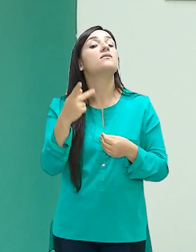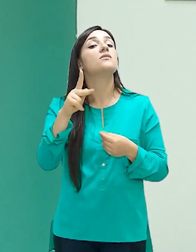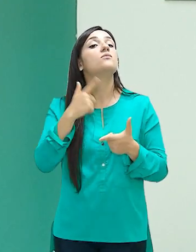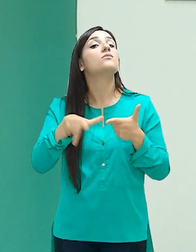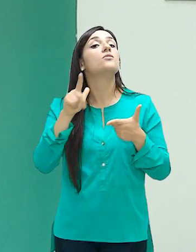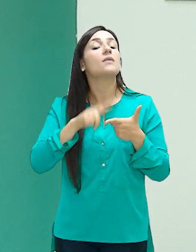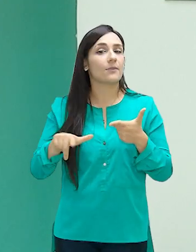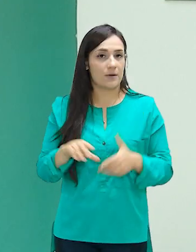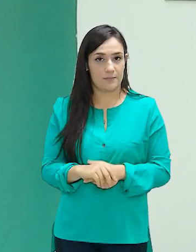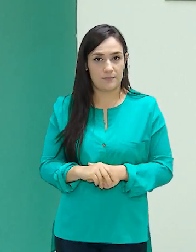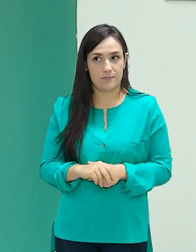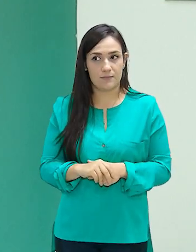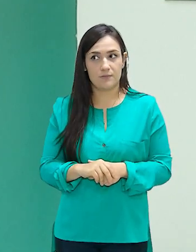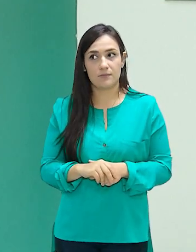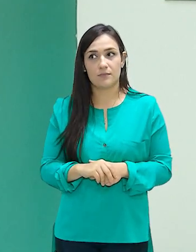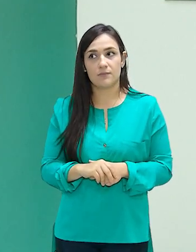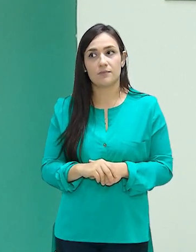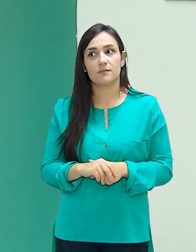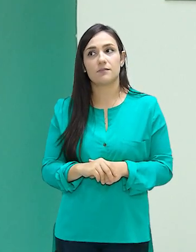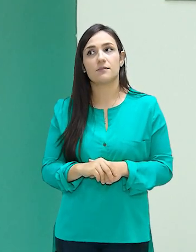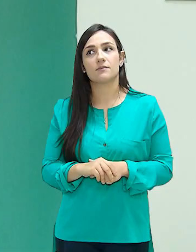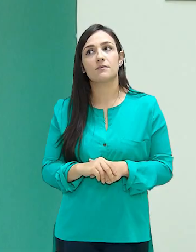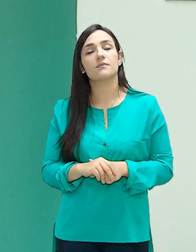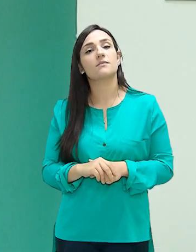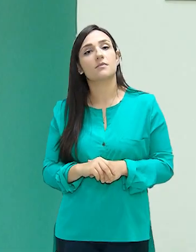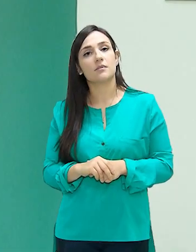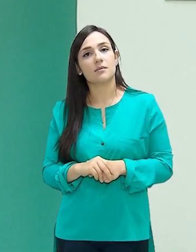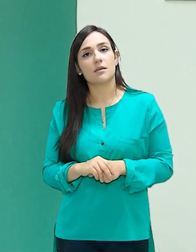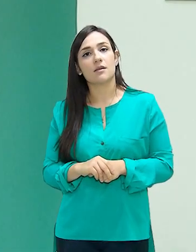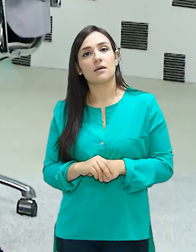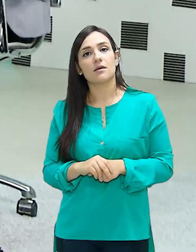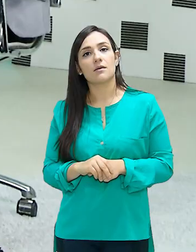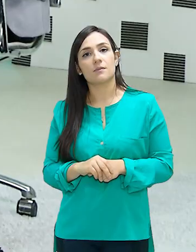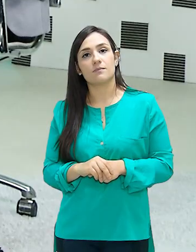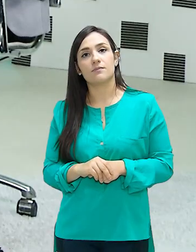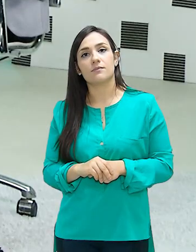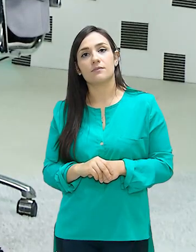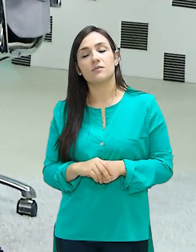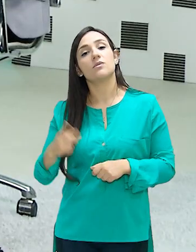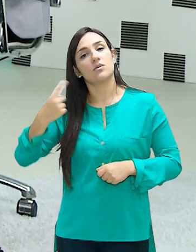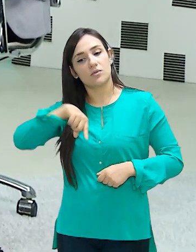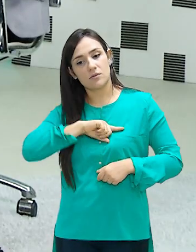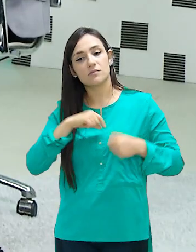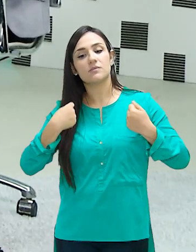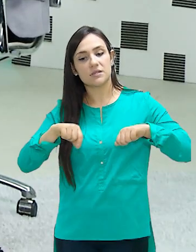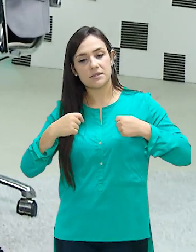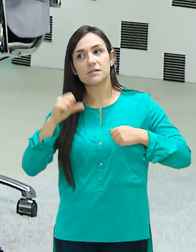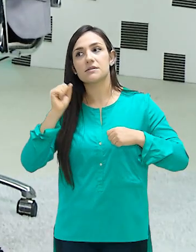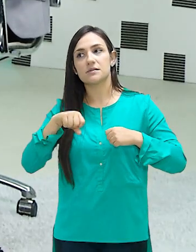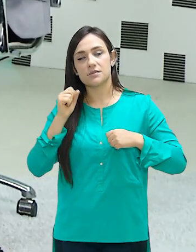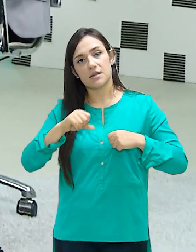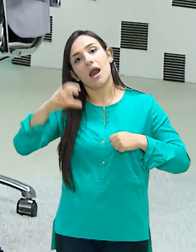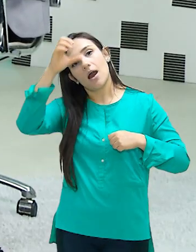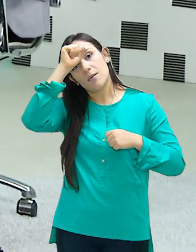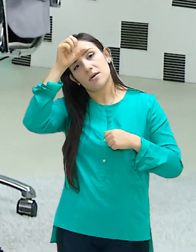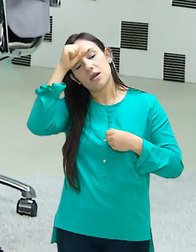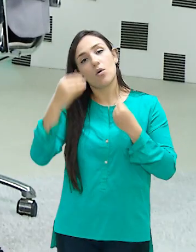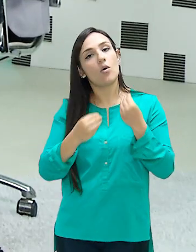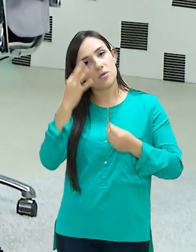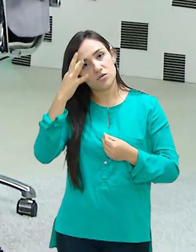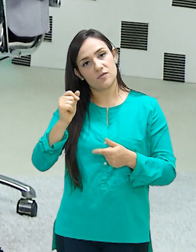aquele conflito. Porque o conflito nas nossas vidas, ele vai existir sempre. Verdade. E a gente precisa aprender a lidar com